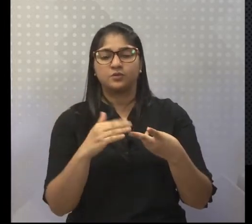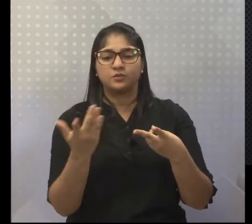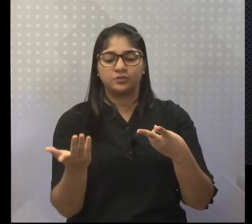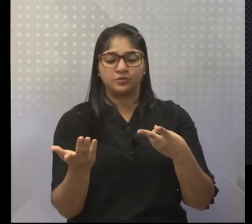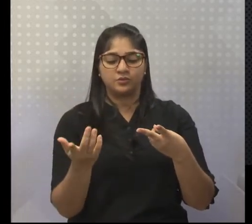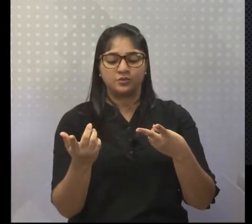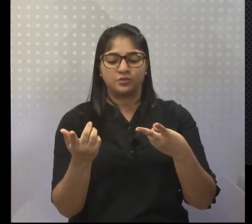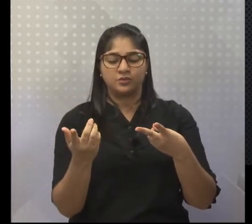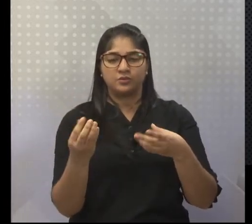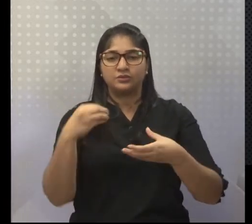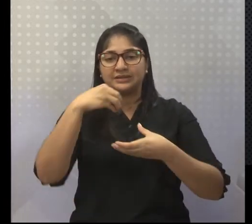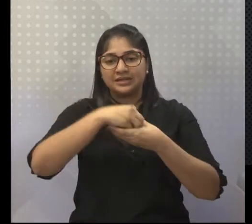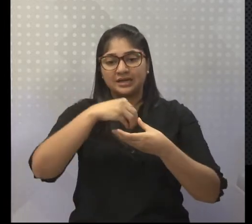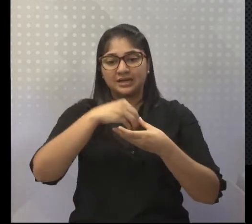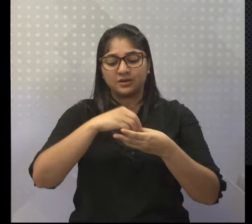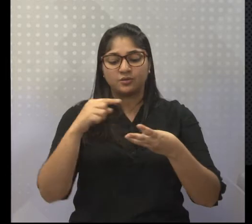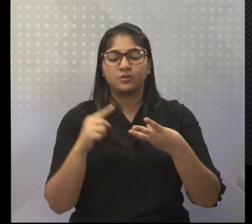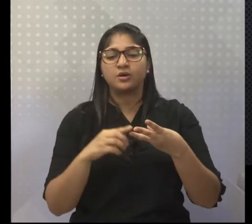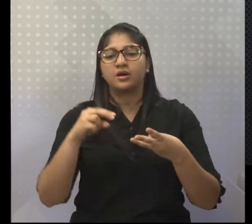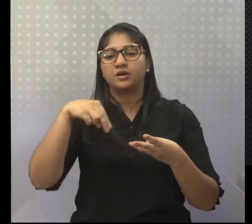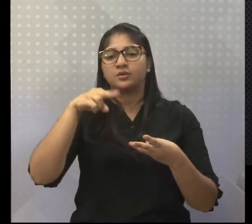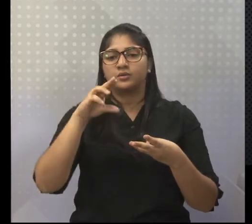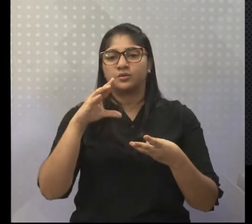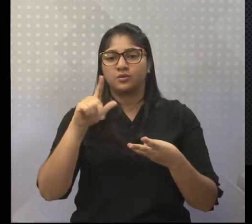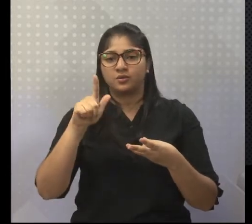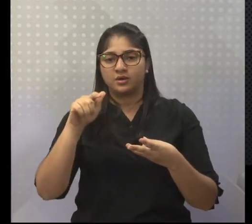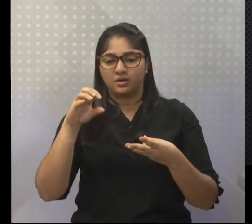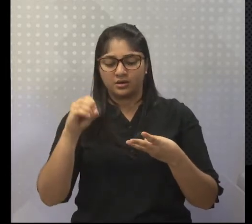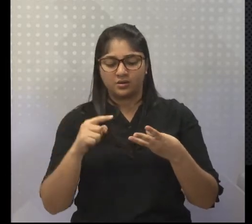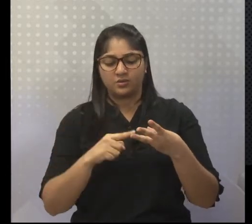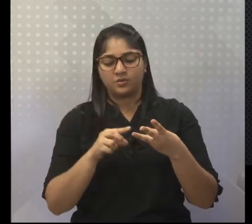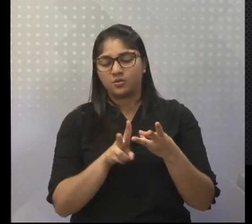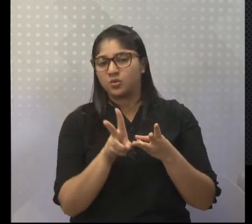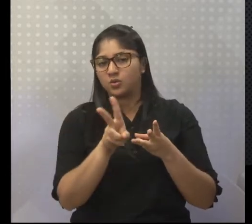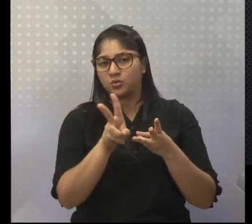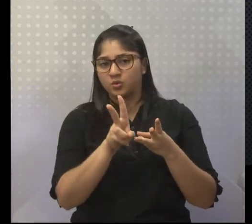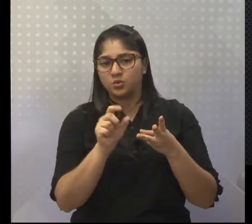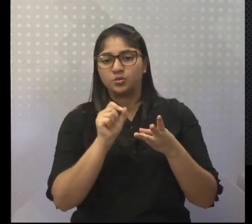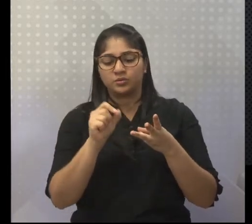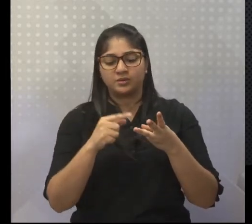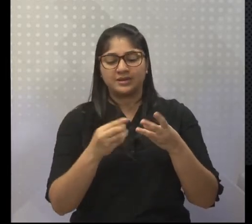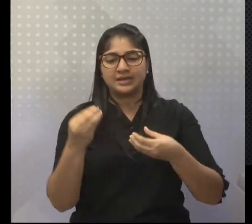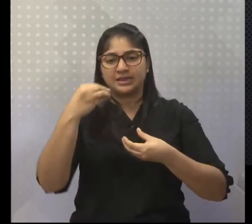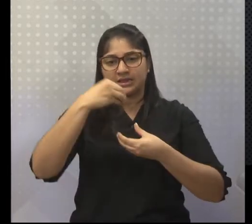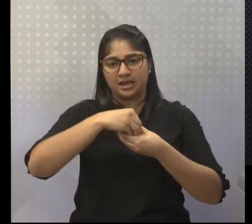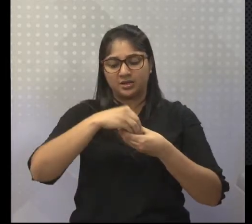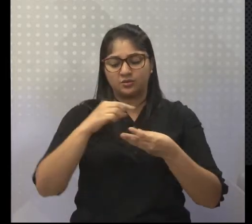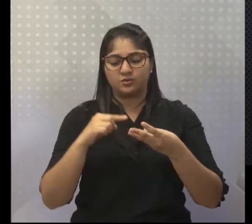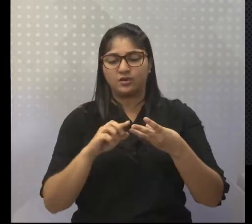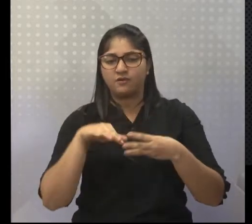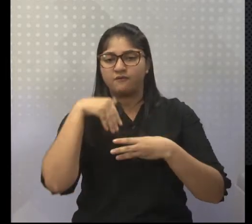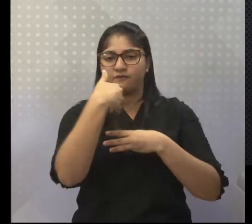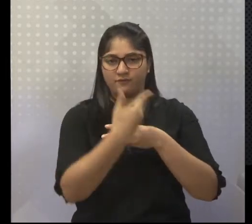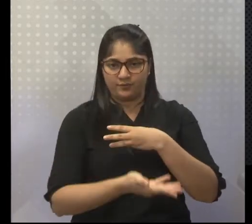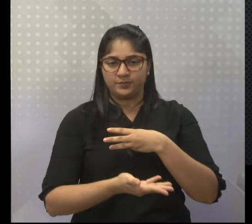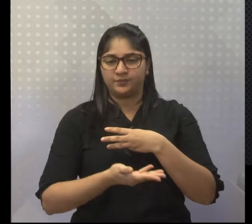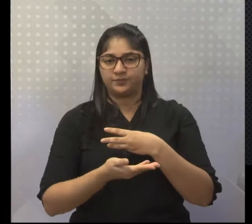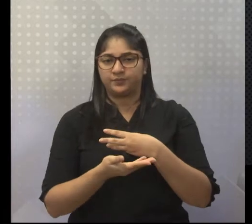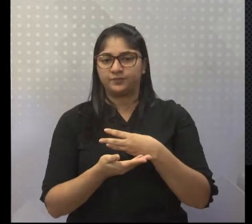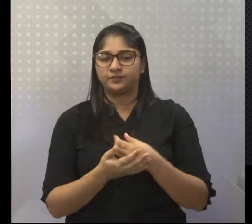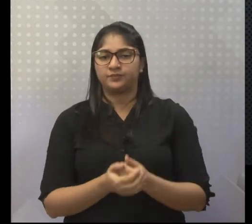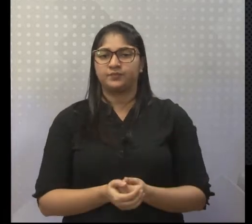central do nosso planeta na parte interna entre o núcleo também subdividido em duas partes o núcleo interno e o núcleo externo